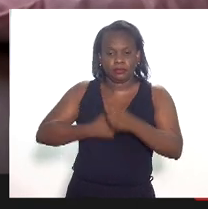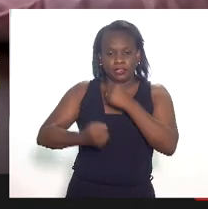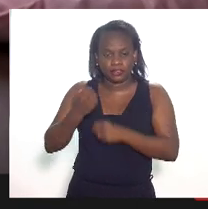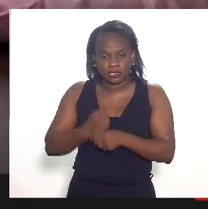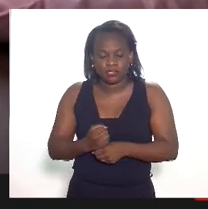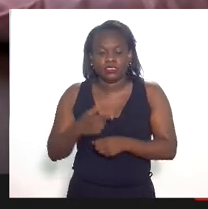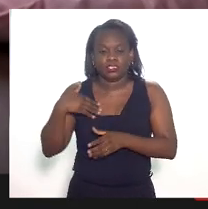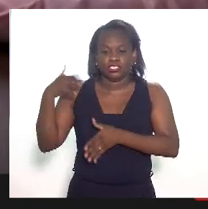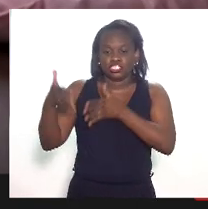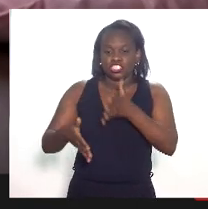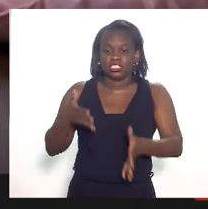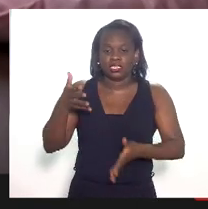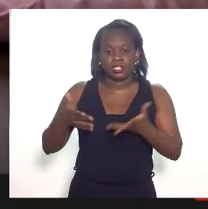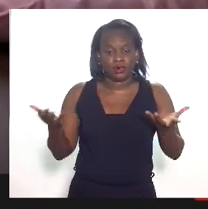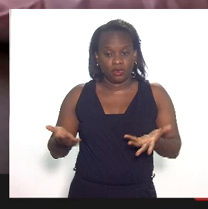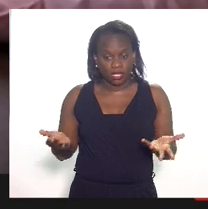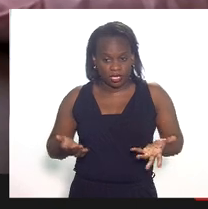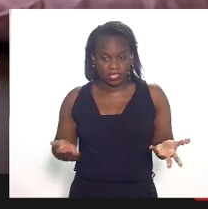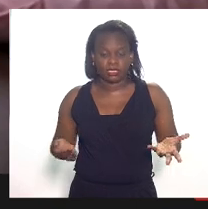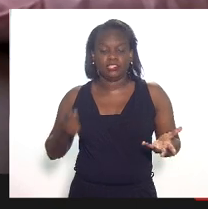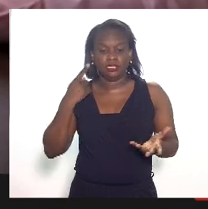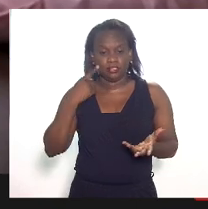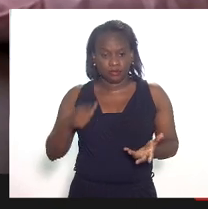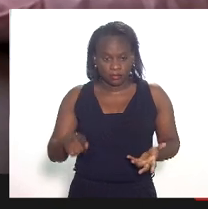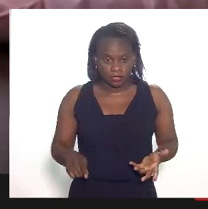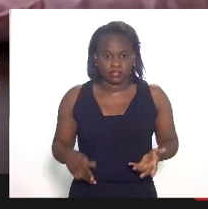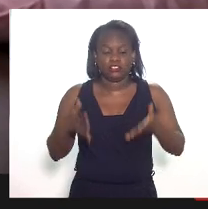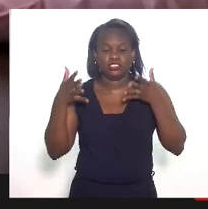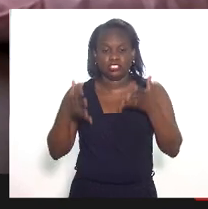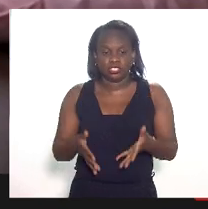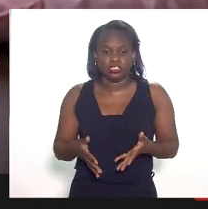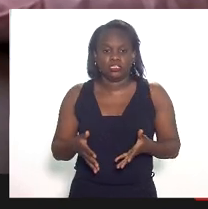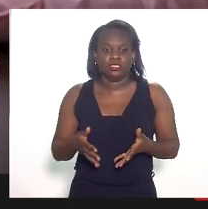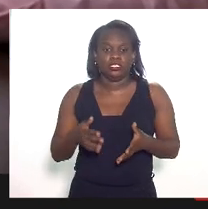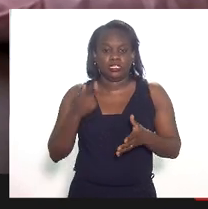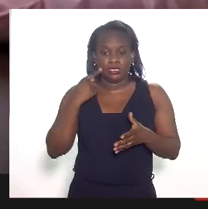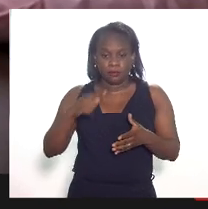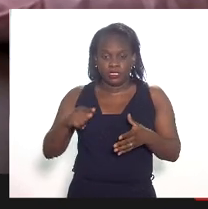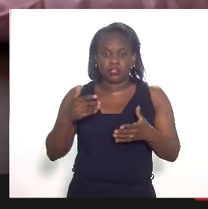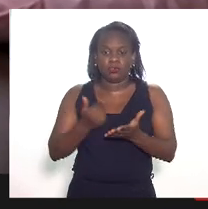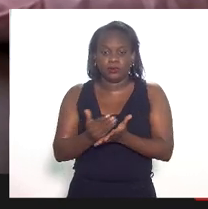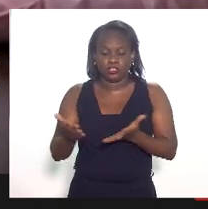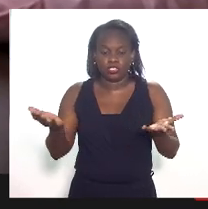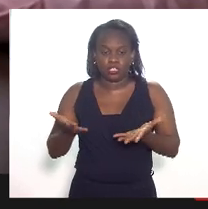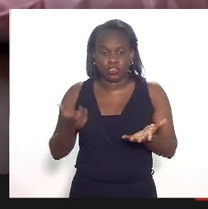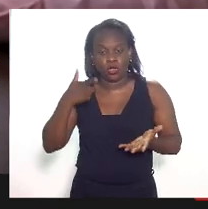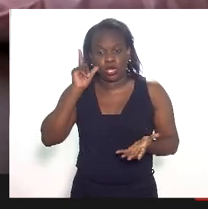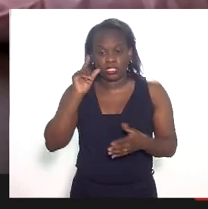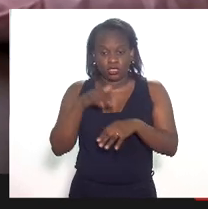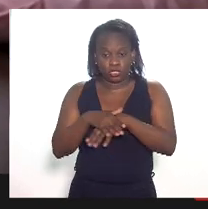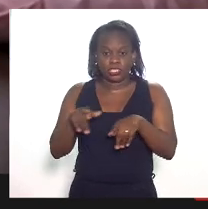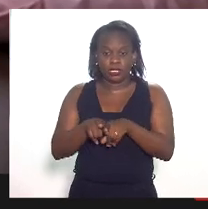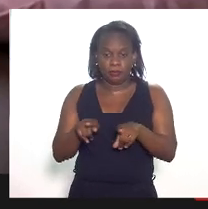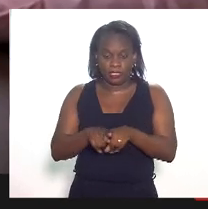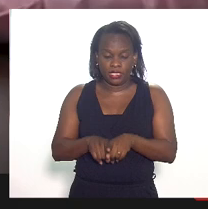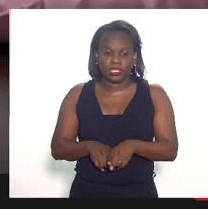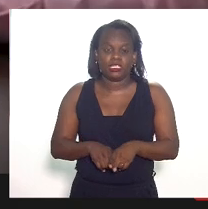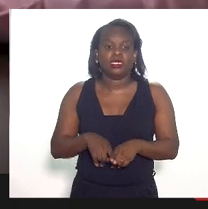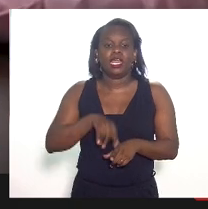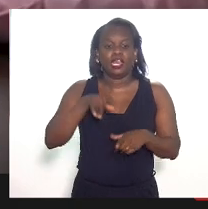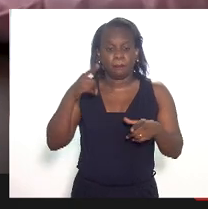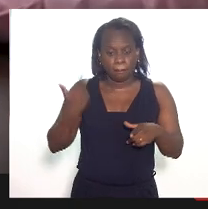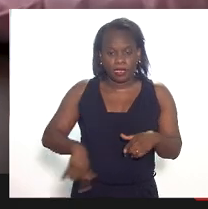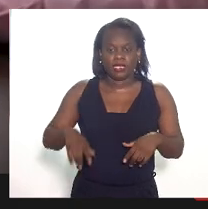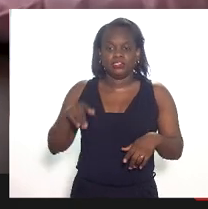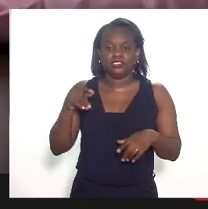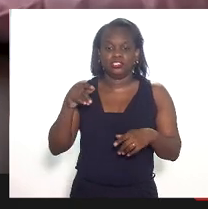eles estão chegando agora, chegaram essa semana, no início da semana, chegaram ontem à noite também, e mais ainda